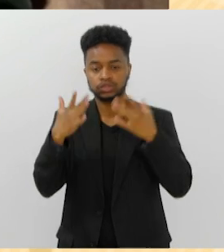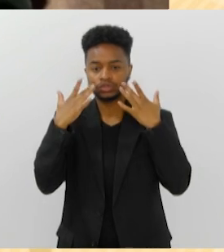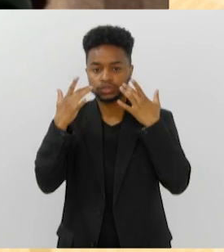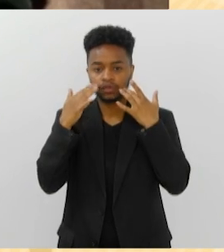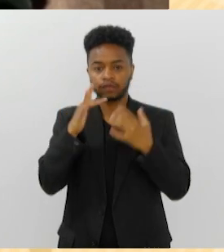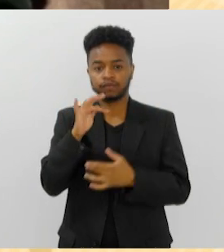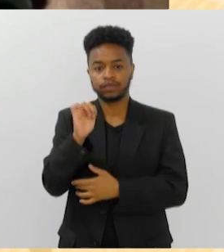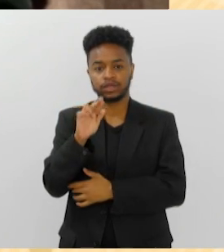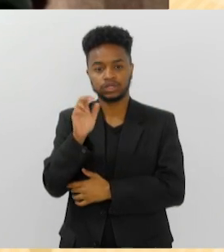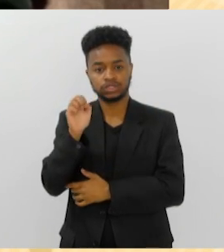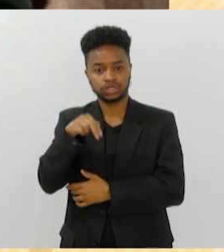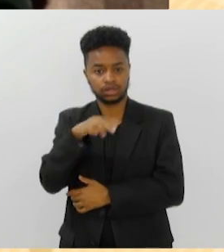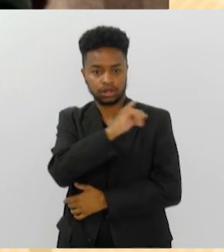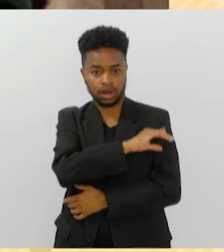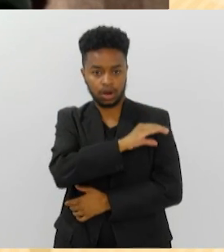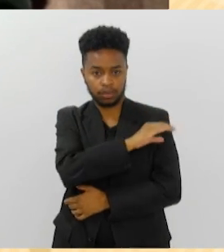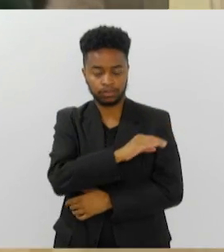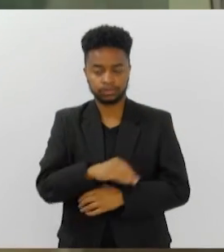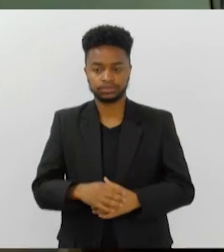Firjan SESI Campos.